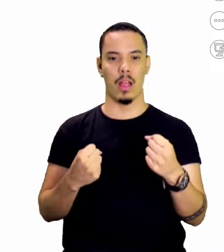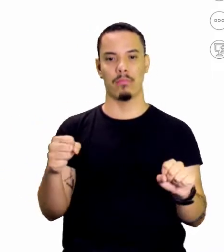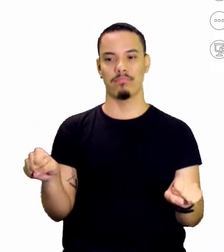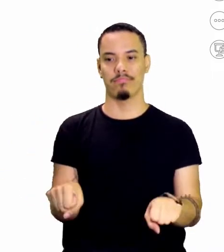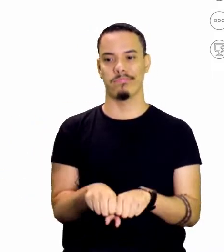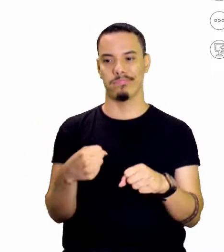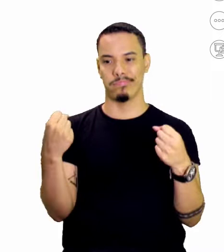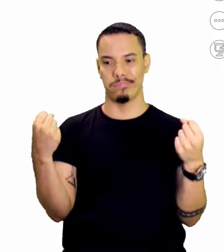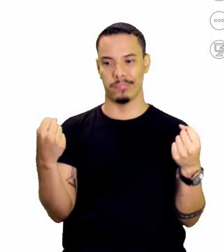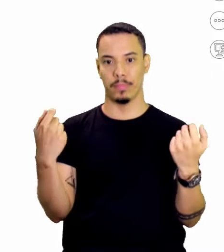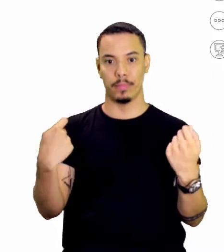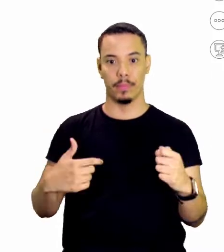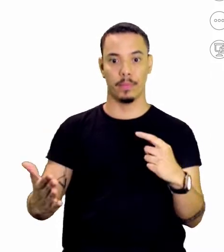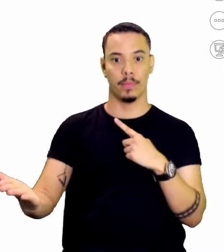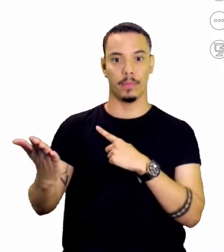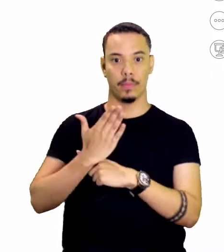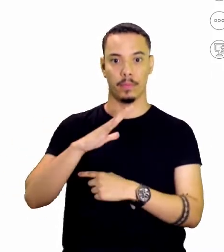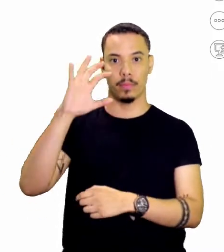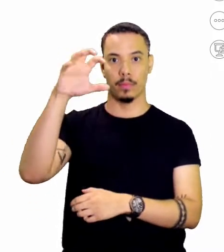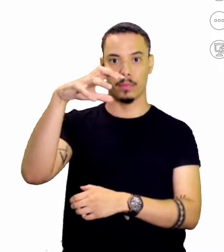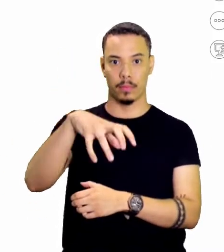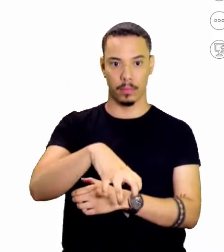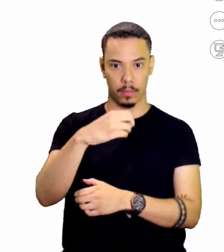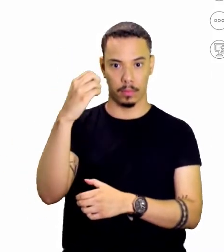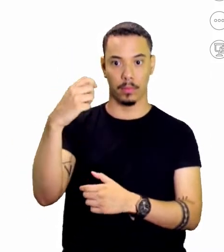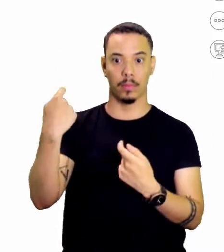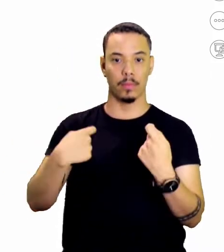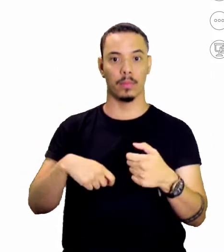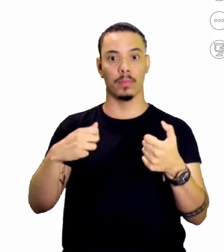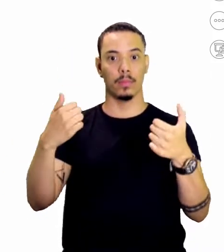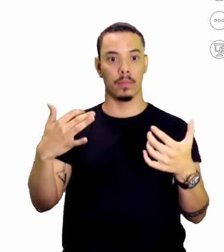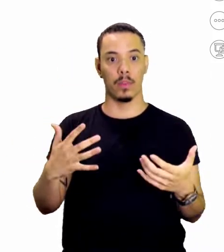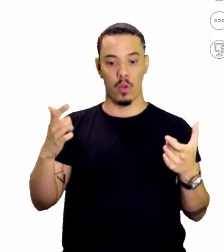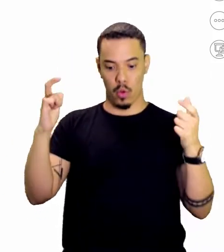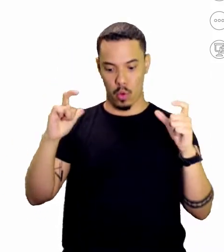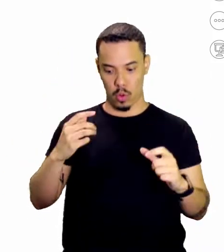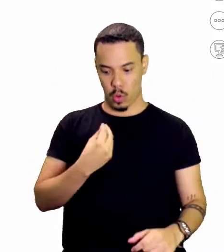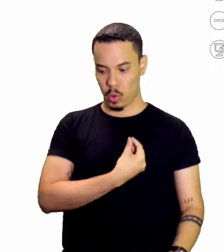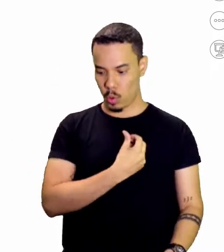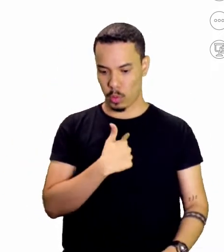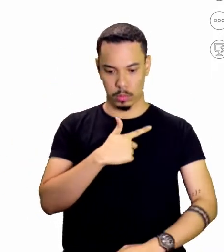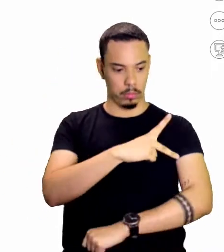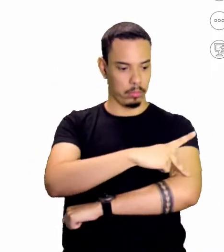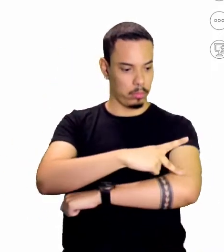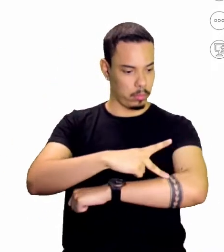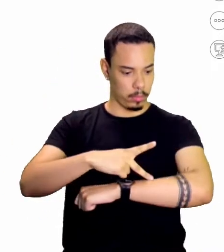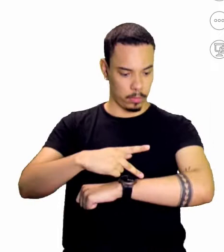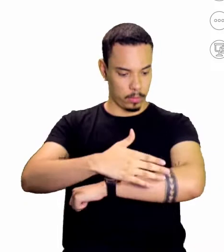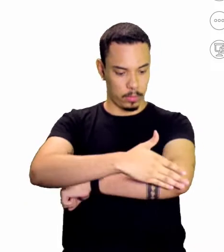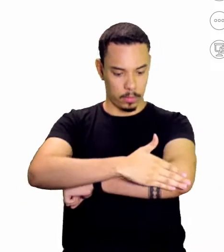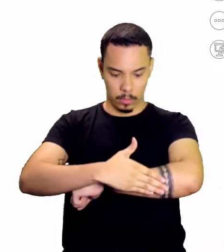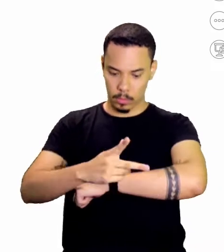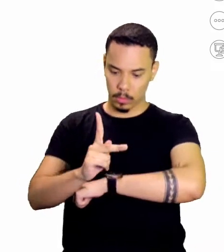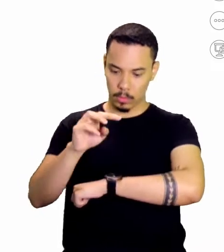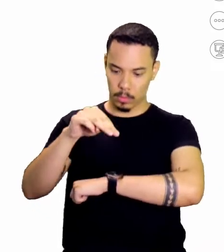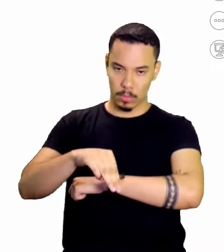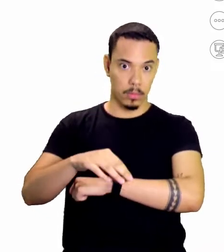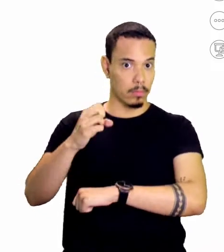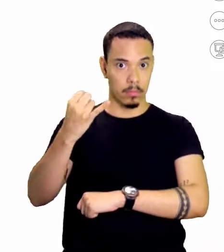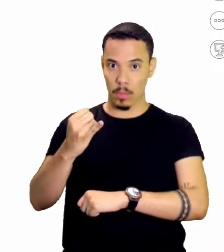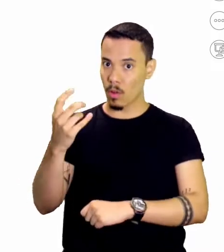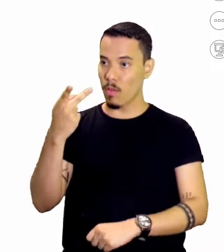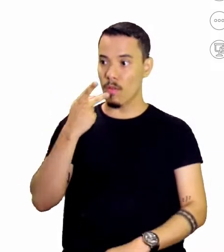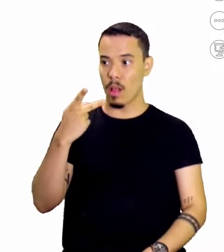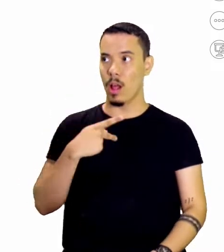né para ser socorrido pelo guincho você precisa falar sua posição tô na estrada tal um quilômetro tava se você não